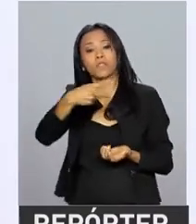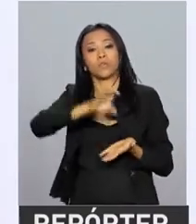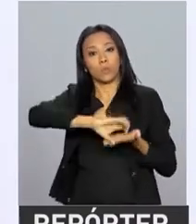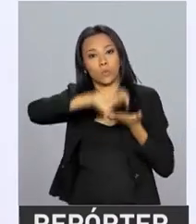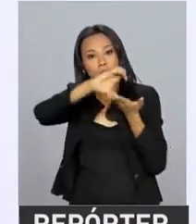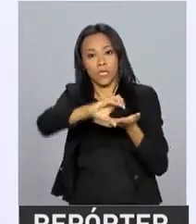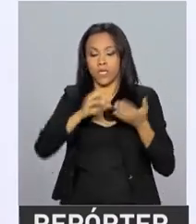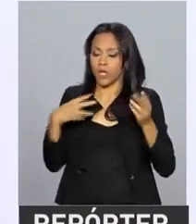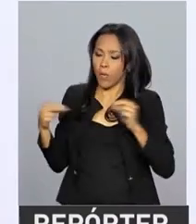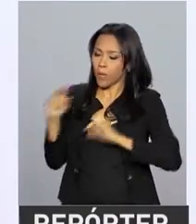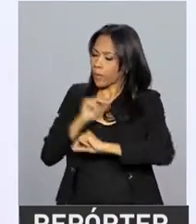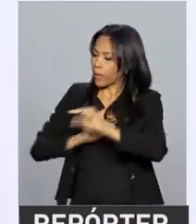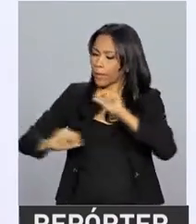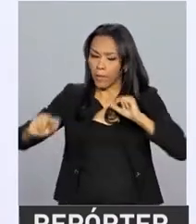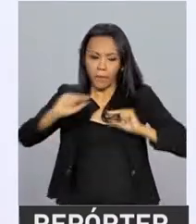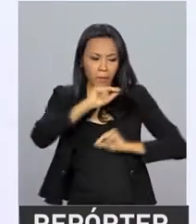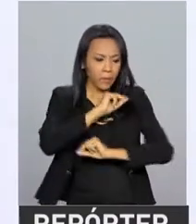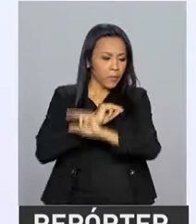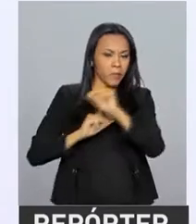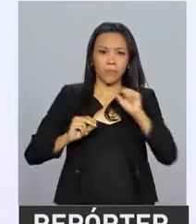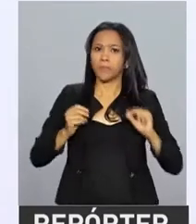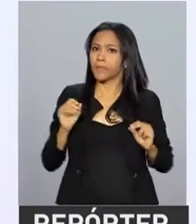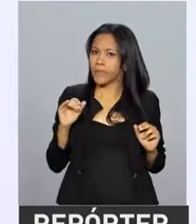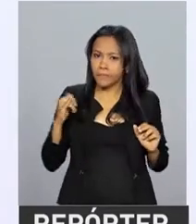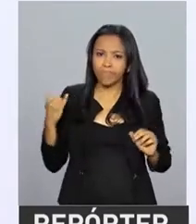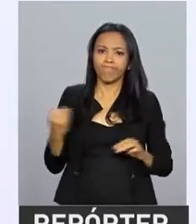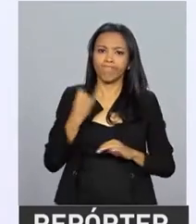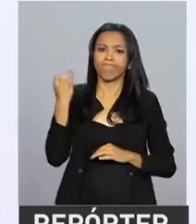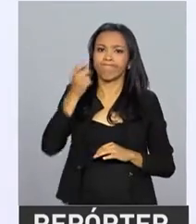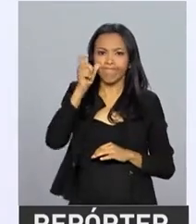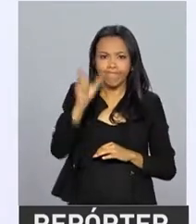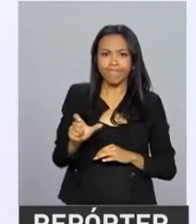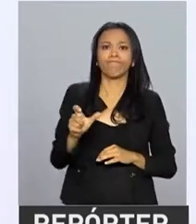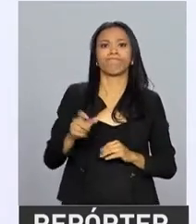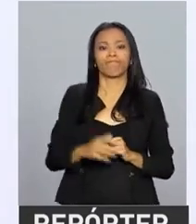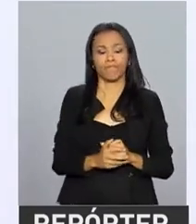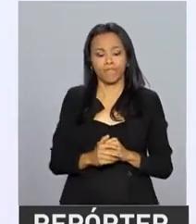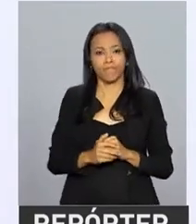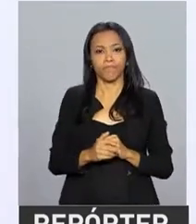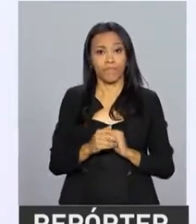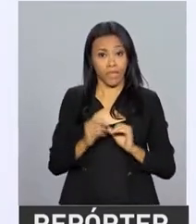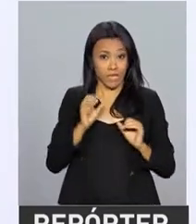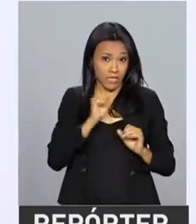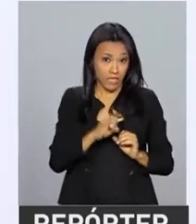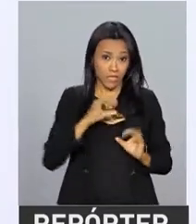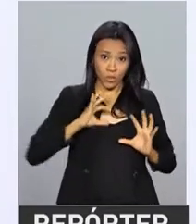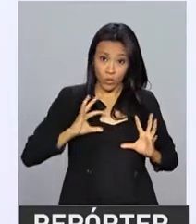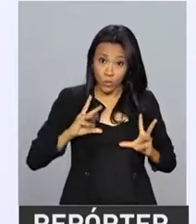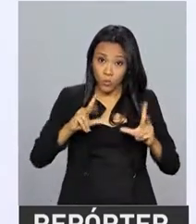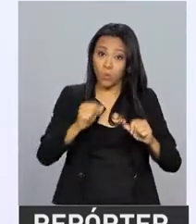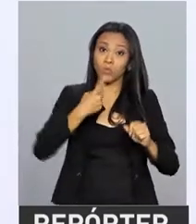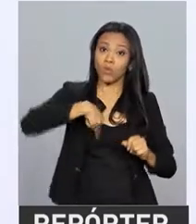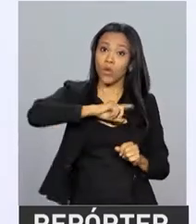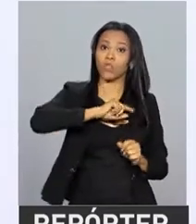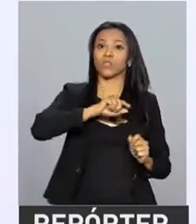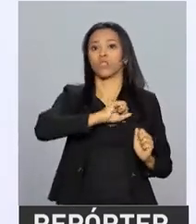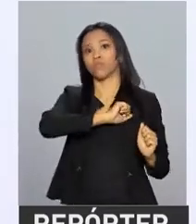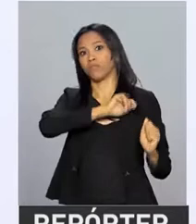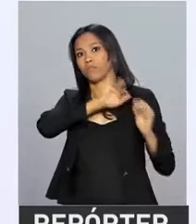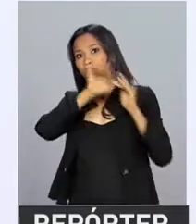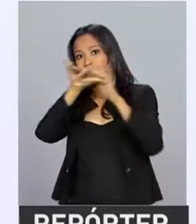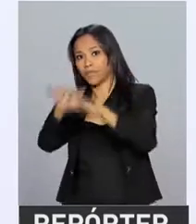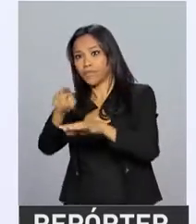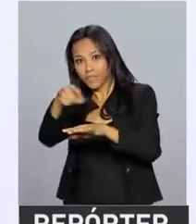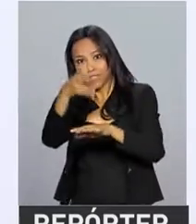coisa muito, muito útil, quer dizer, interessante. Se todos nós estivéssemos lá, nós voltaríamos, como eu voltei,